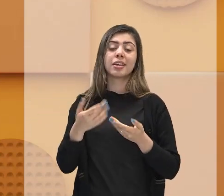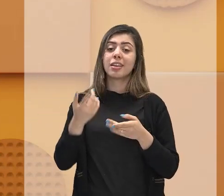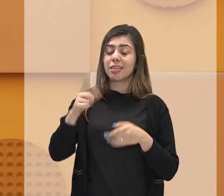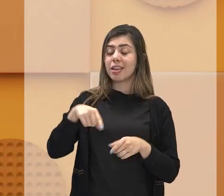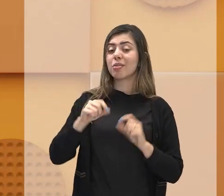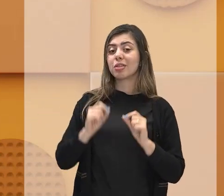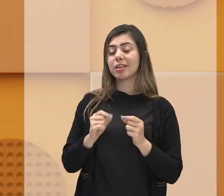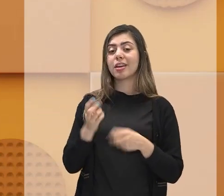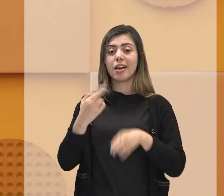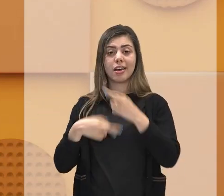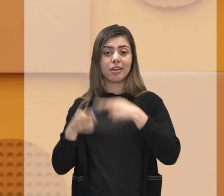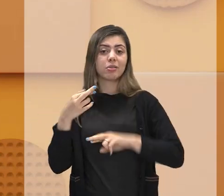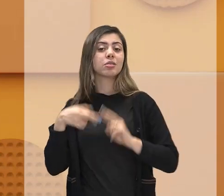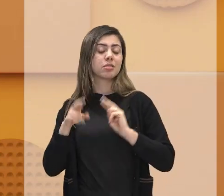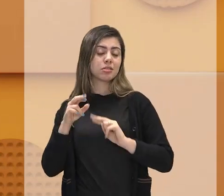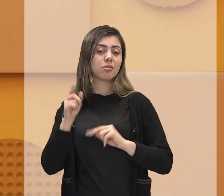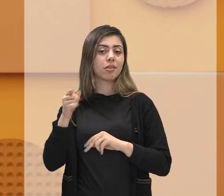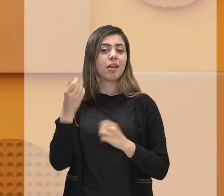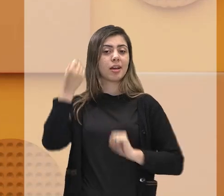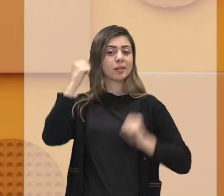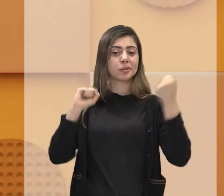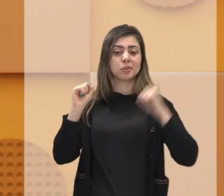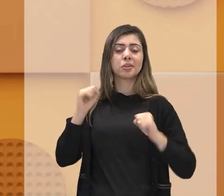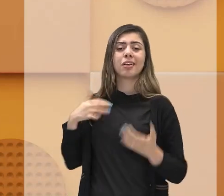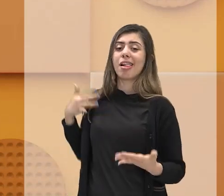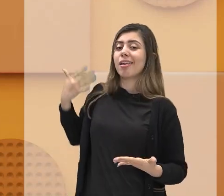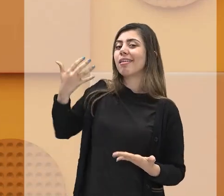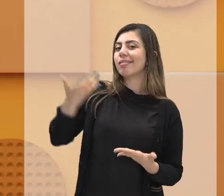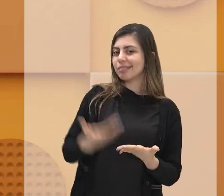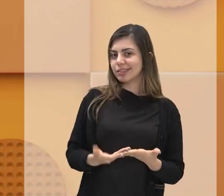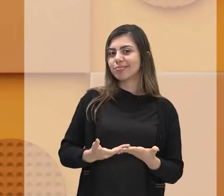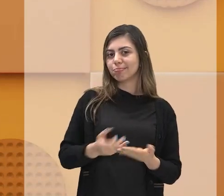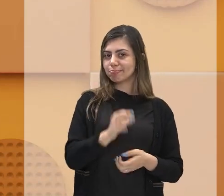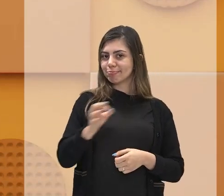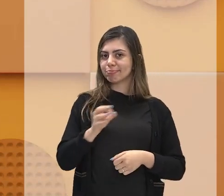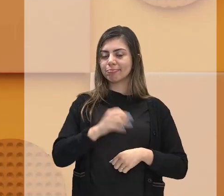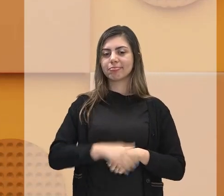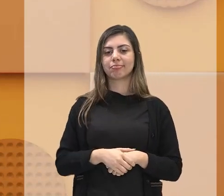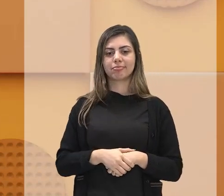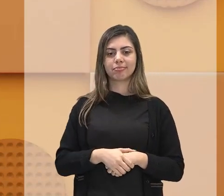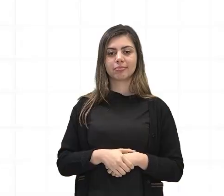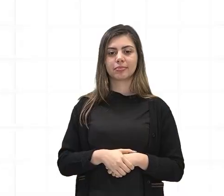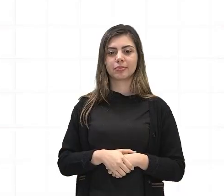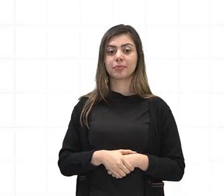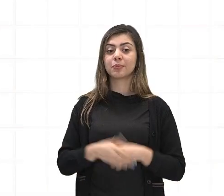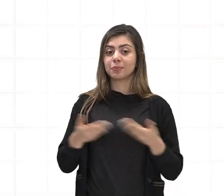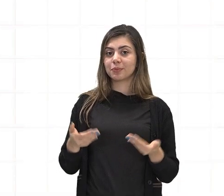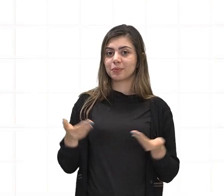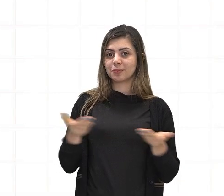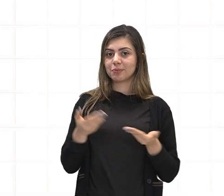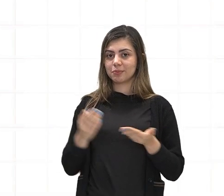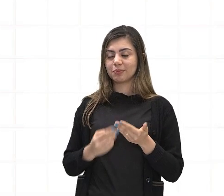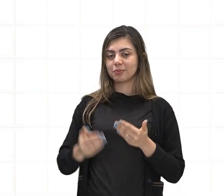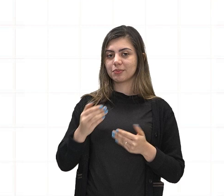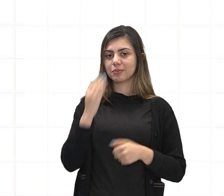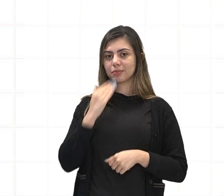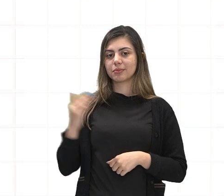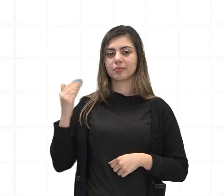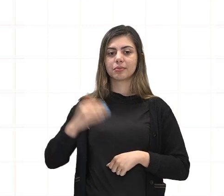Revolução Industrial continua acontecendo até os dias de hoje, ok? Então vamos lá, continuando o nosso